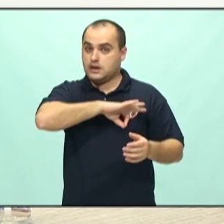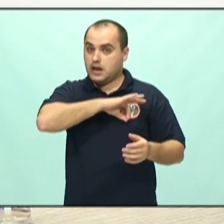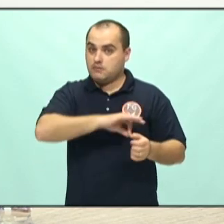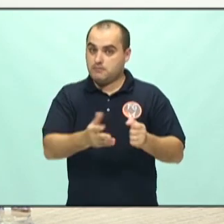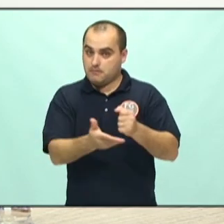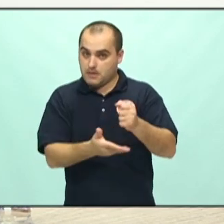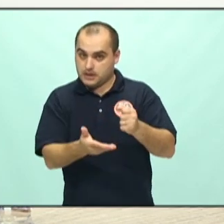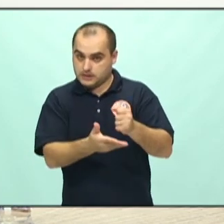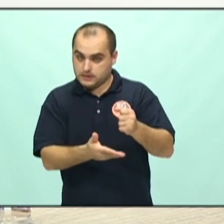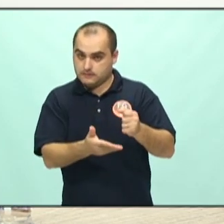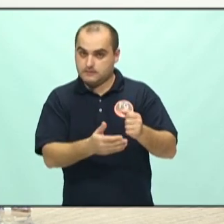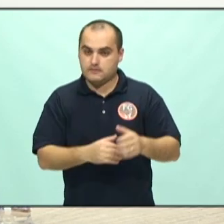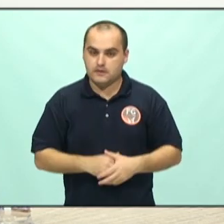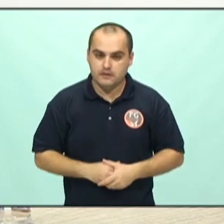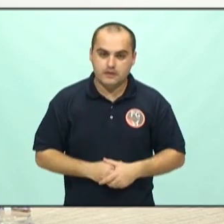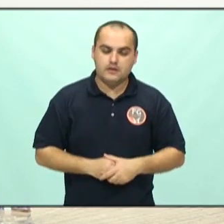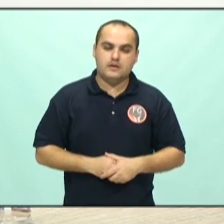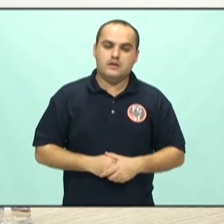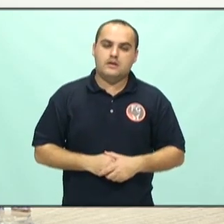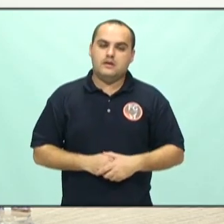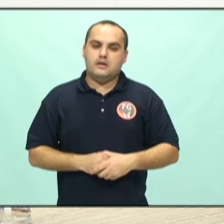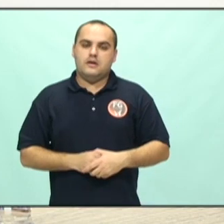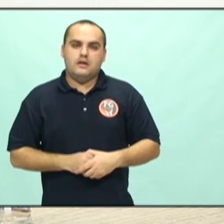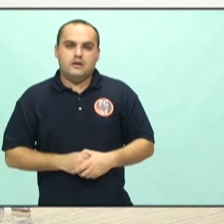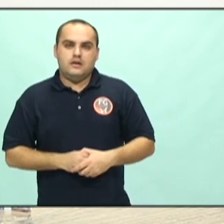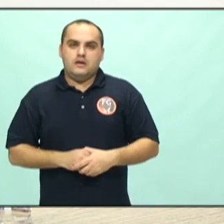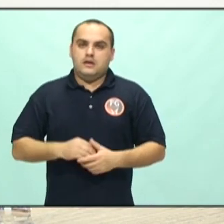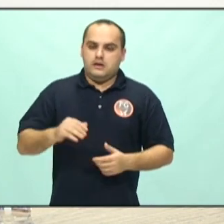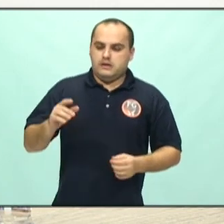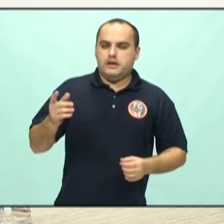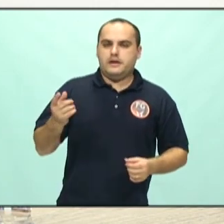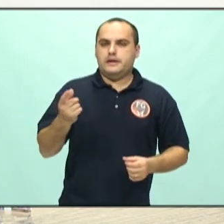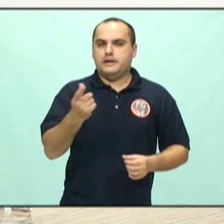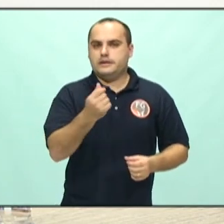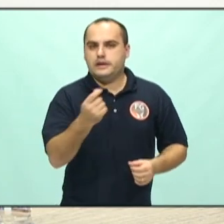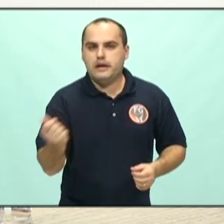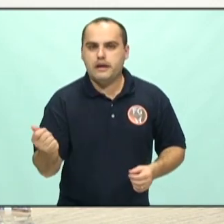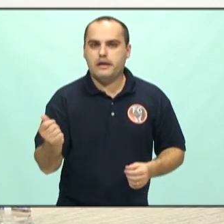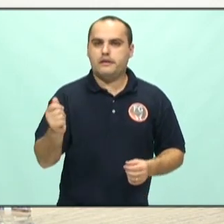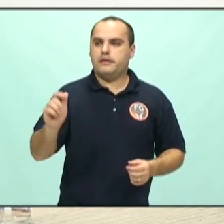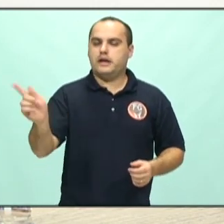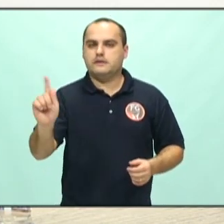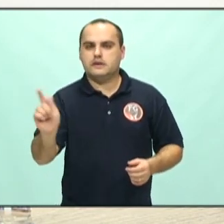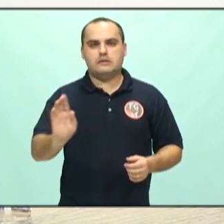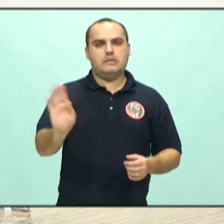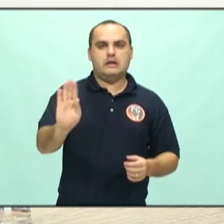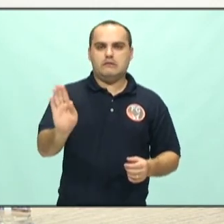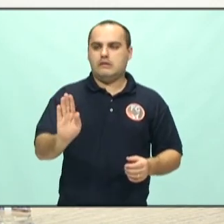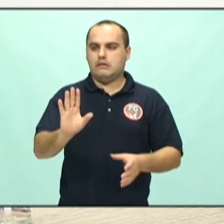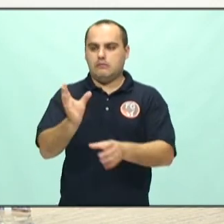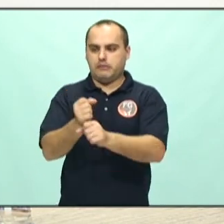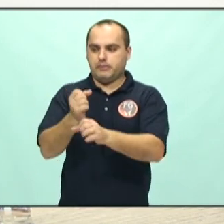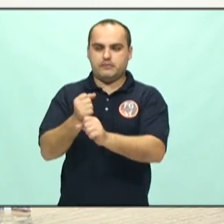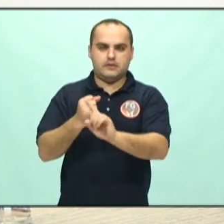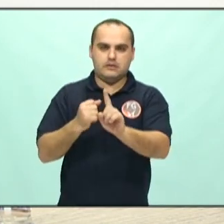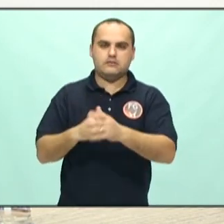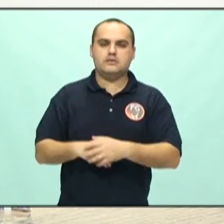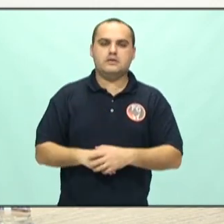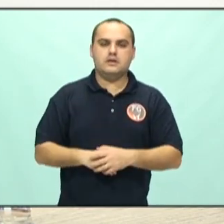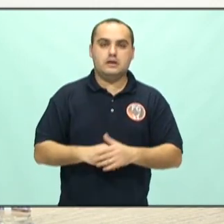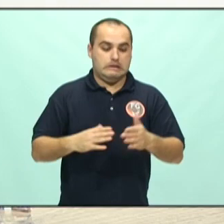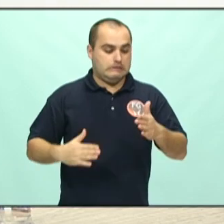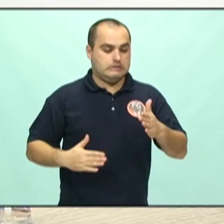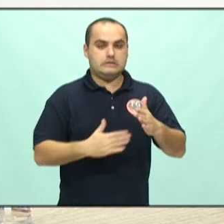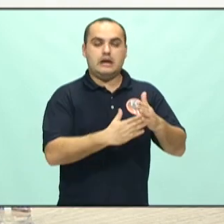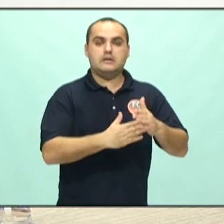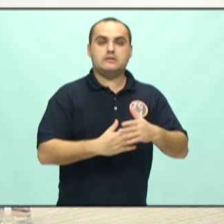né? Não acresce qualquer gratificação, vantagem que o servidor tenha, é somente o salário base, com um teto máximo de R$30.